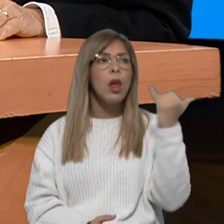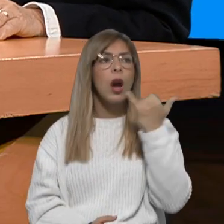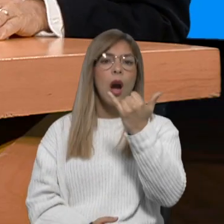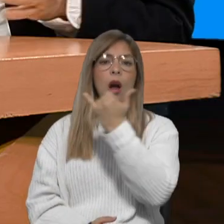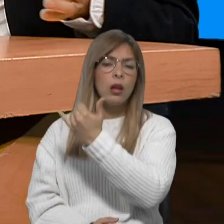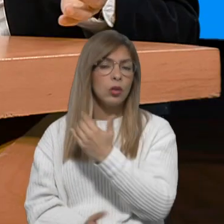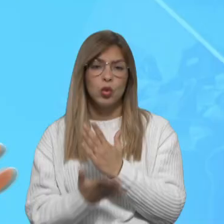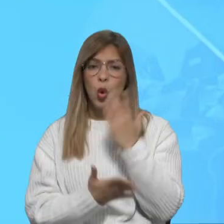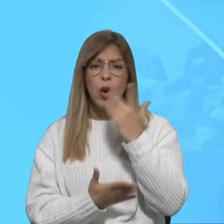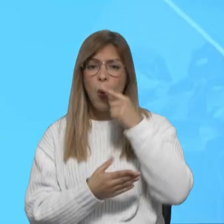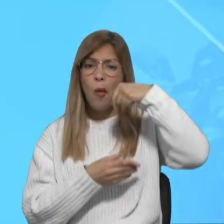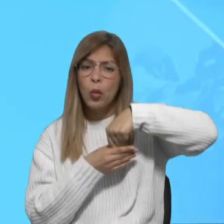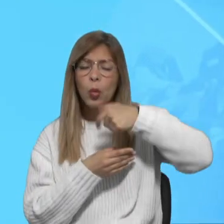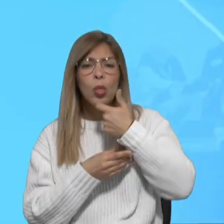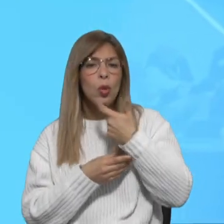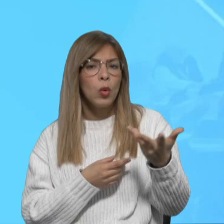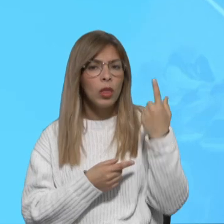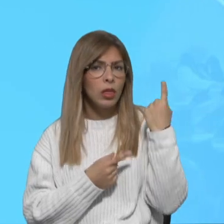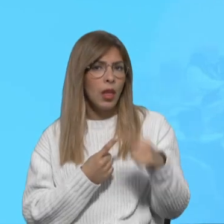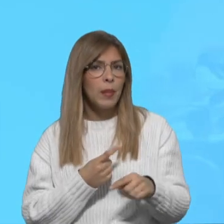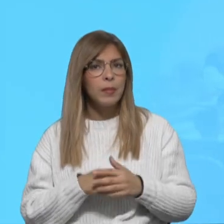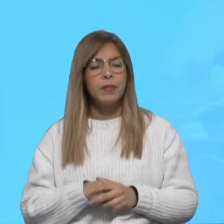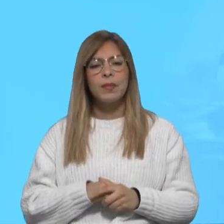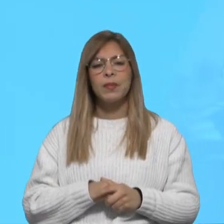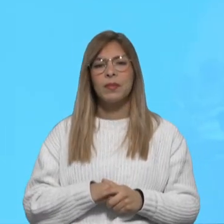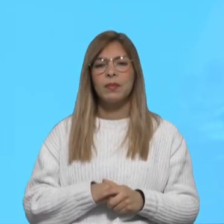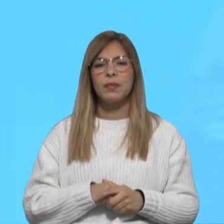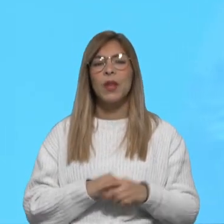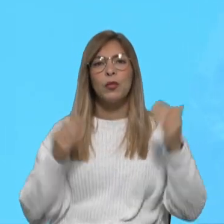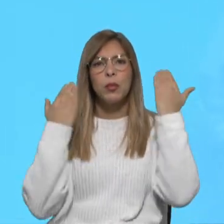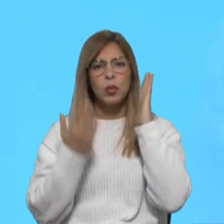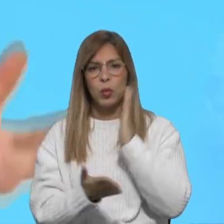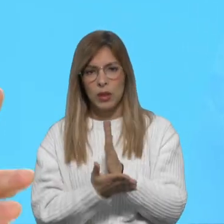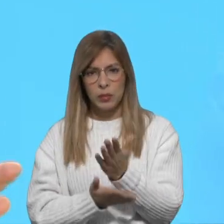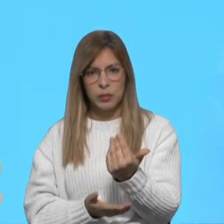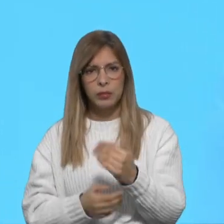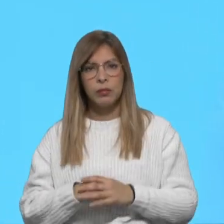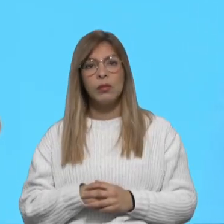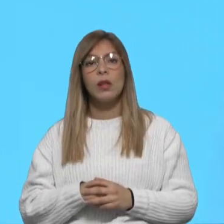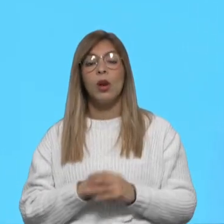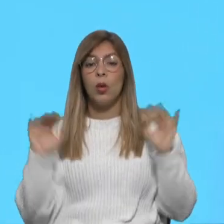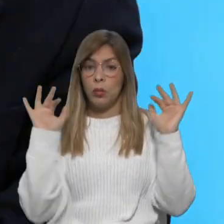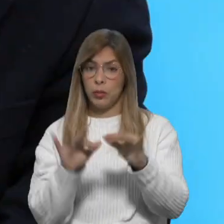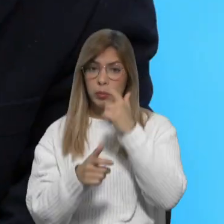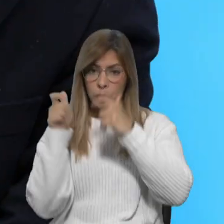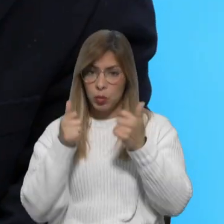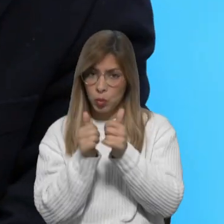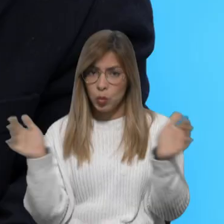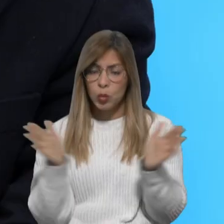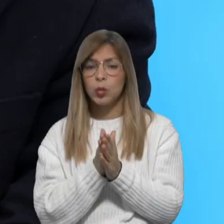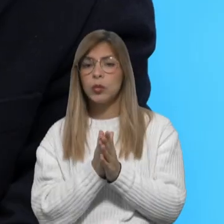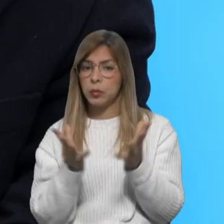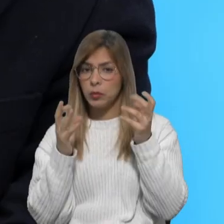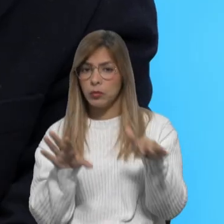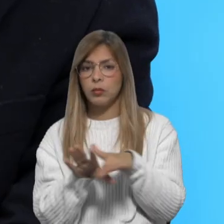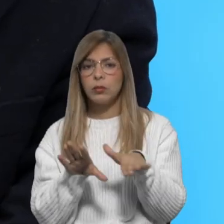meses, a coisa Podem querer. João, só uma última informação. É uma praça aberta a todos, certo? Como já aqui foi referido. Quem quiser participar,